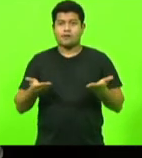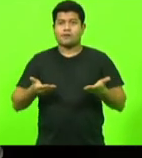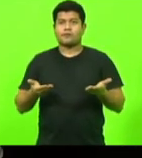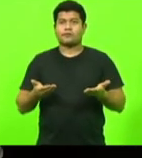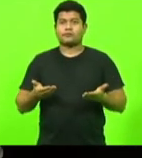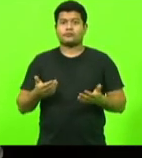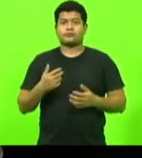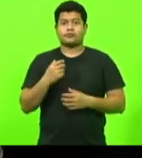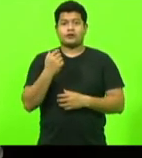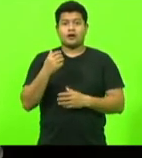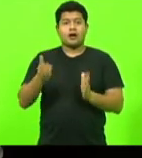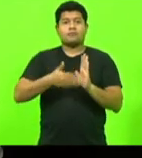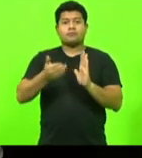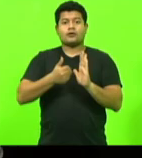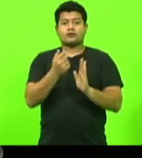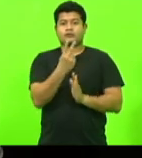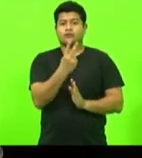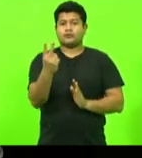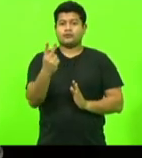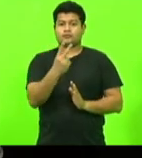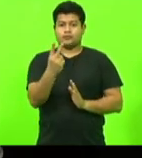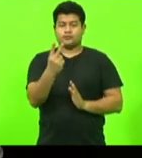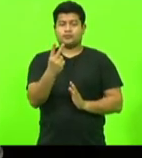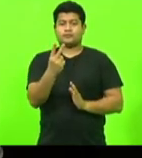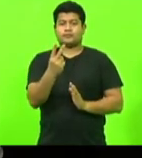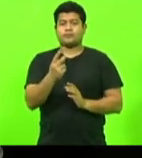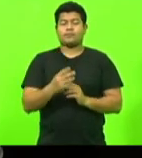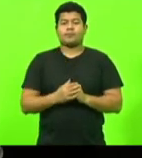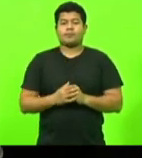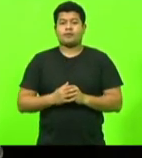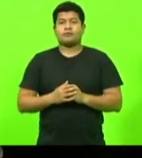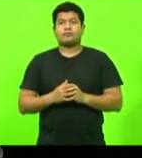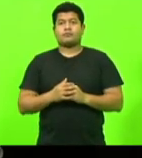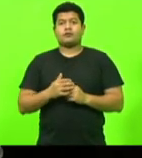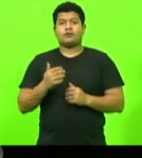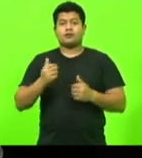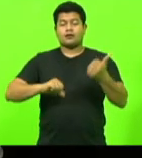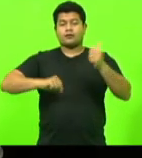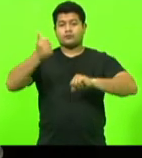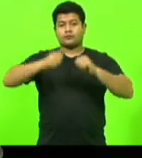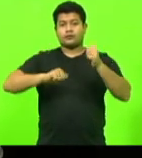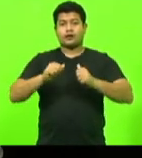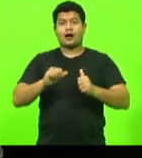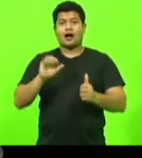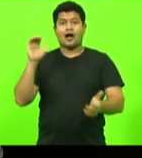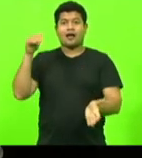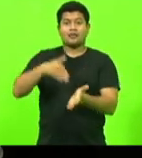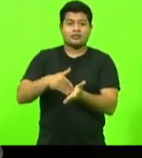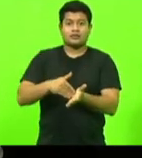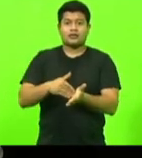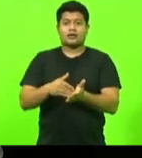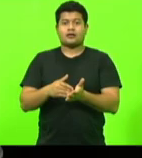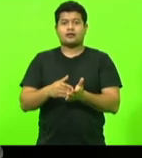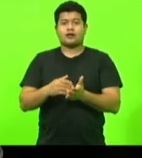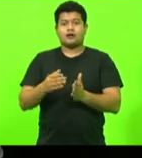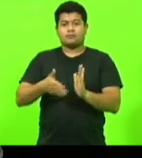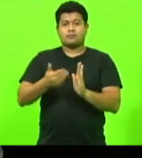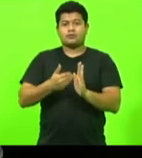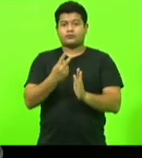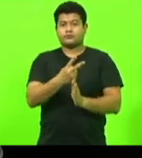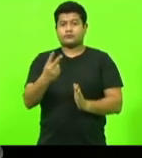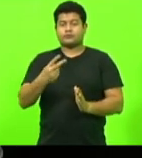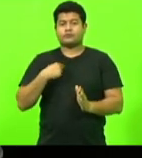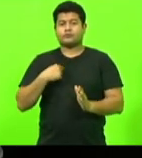página 22 para fazer análise. Até lá, foram relatados todas